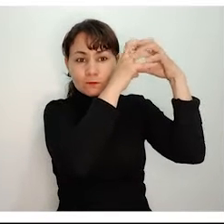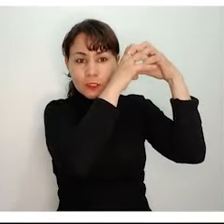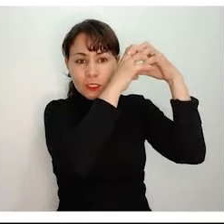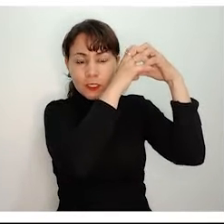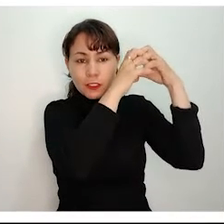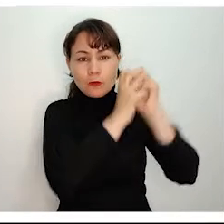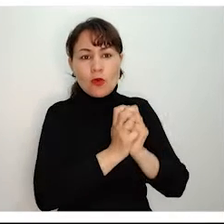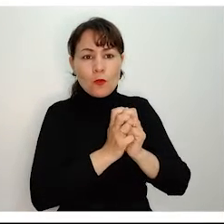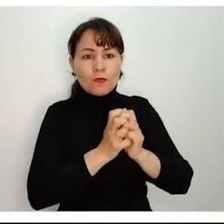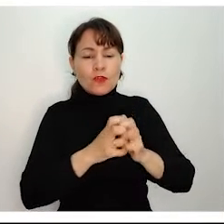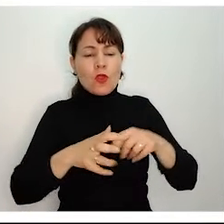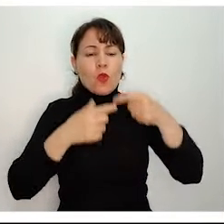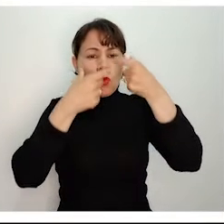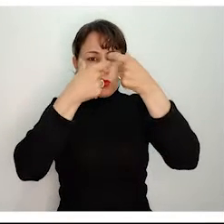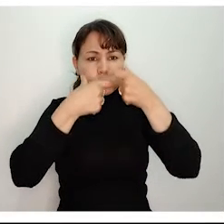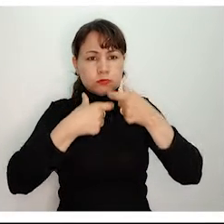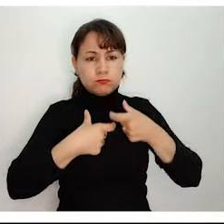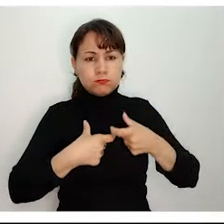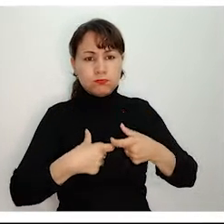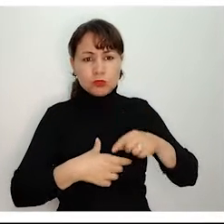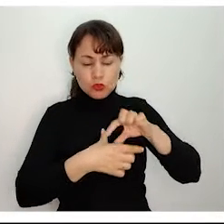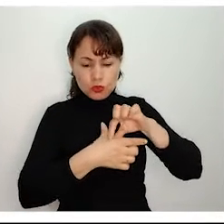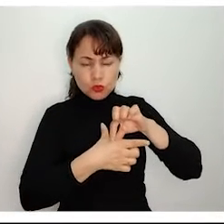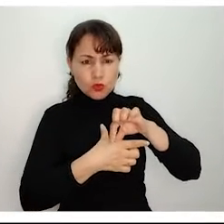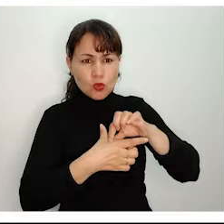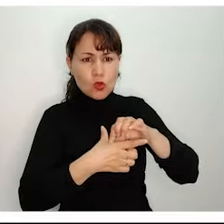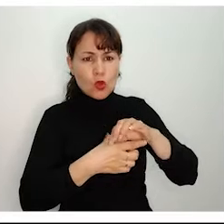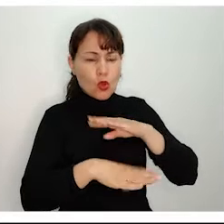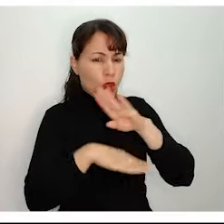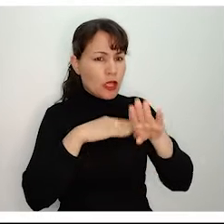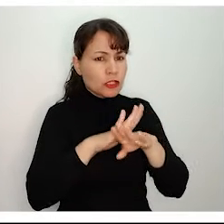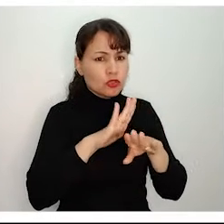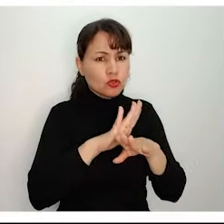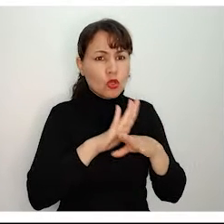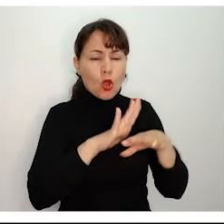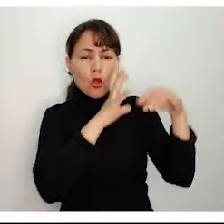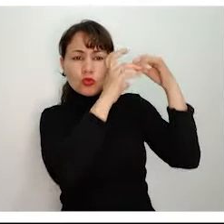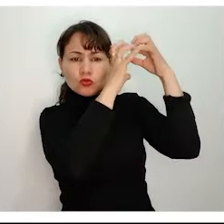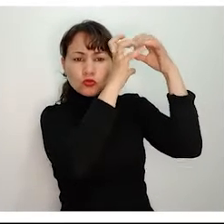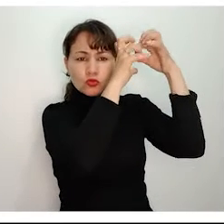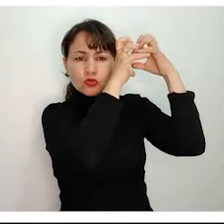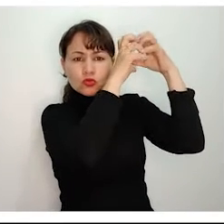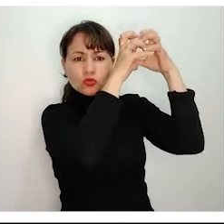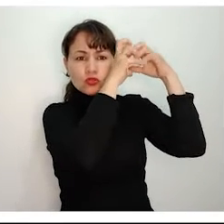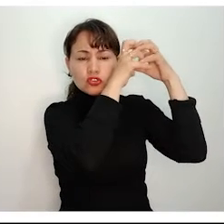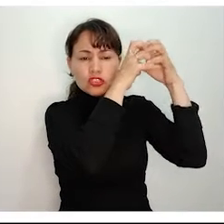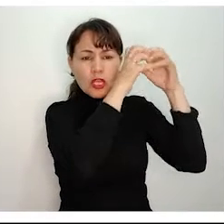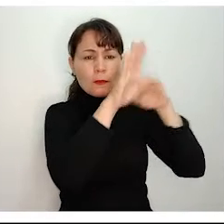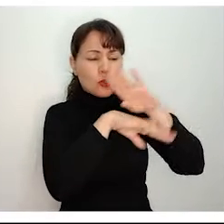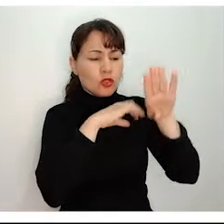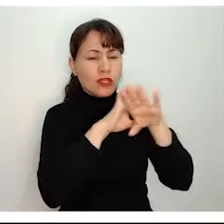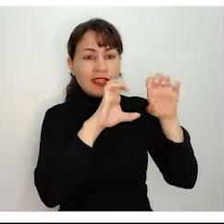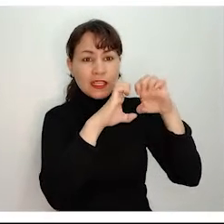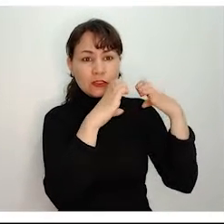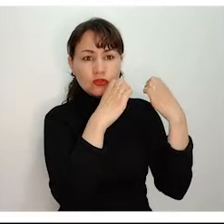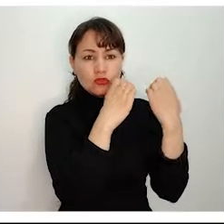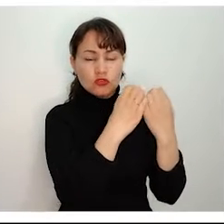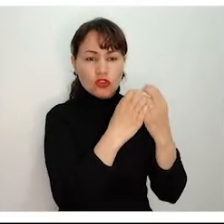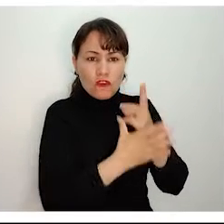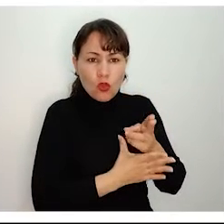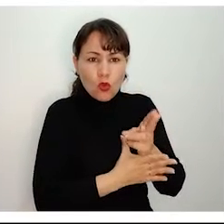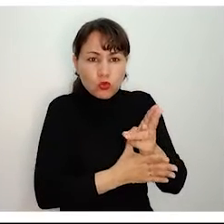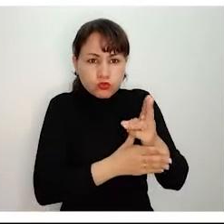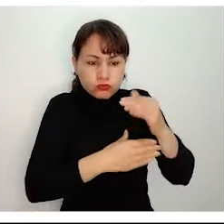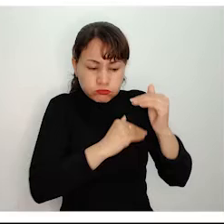o cérebro e a medula, fazendo parte aqui todo o encéfalo. Toda essa estrutura